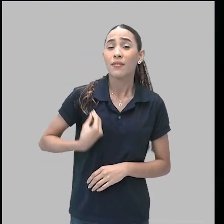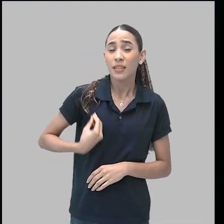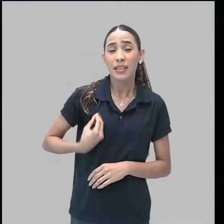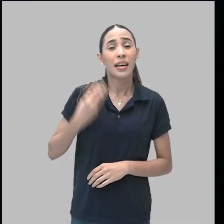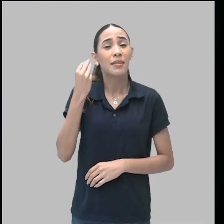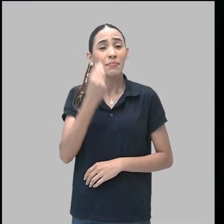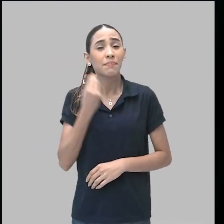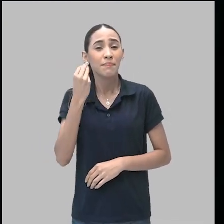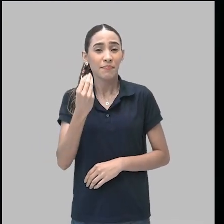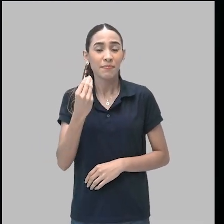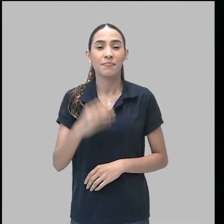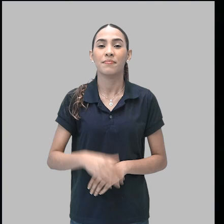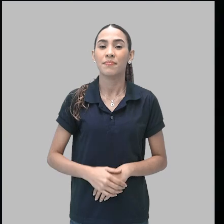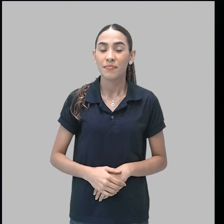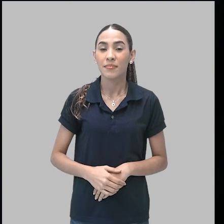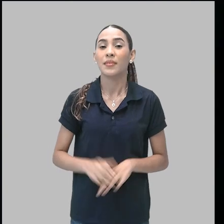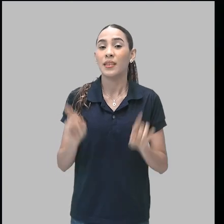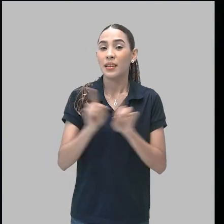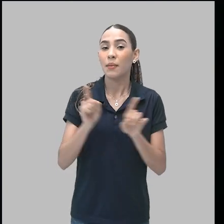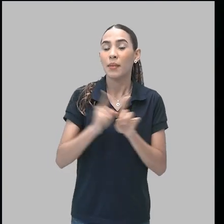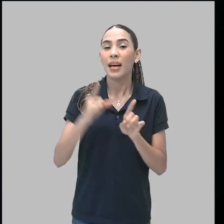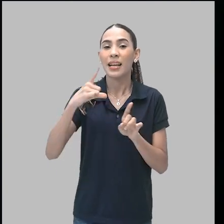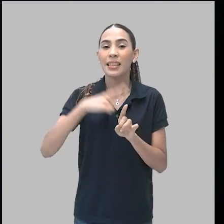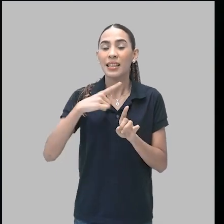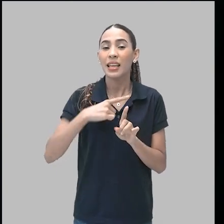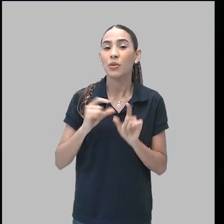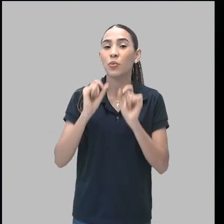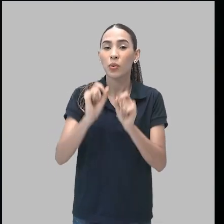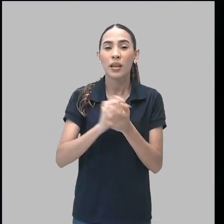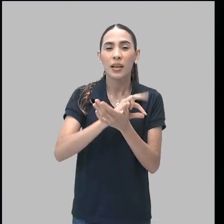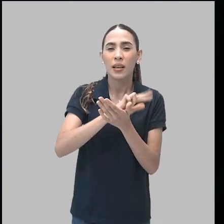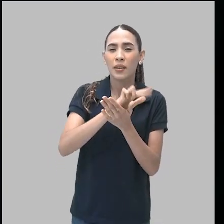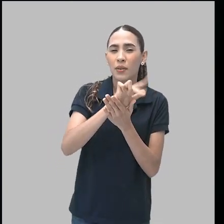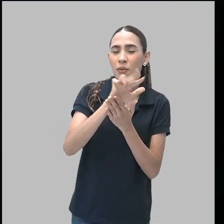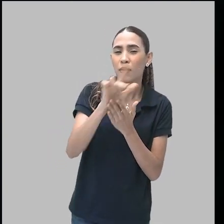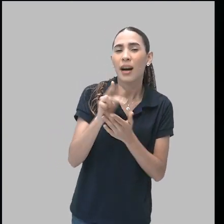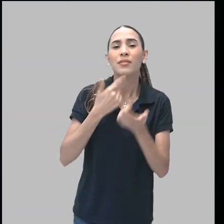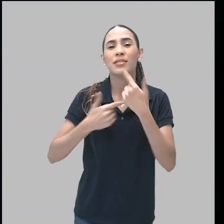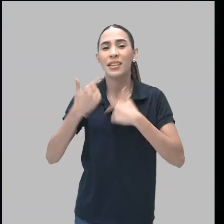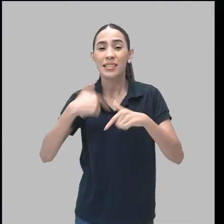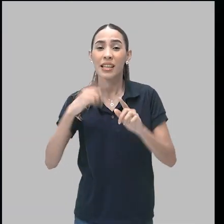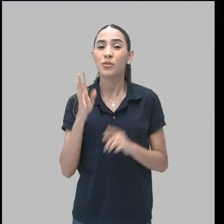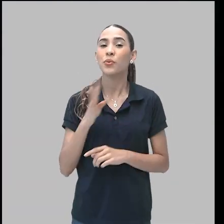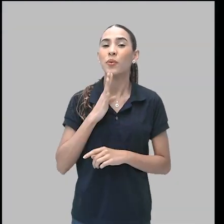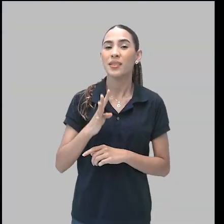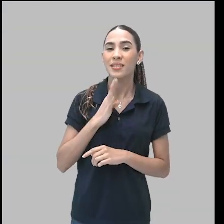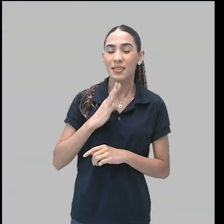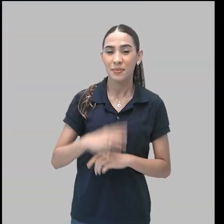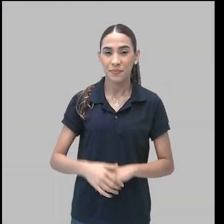e anda nua, vestida apenas com o teu desejo.